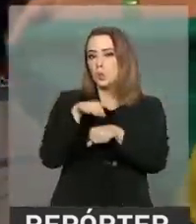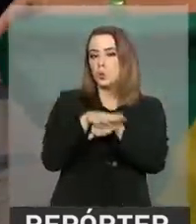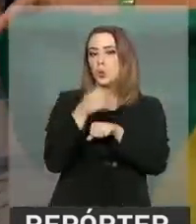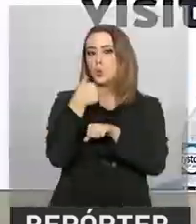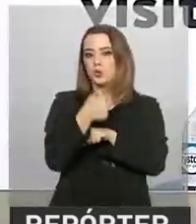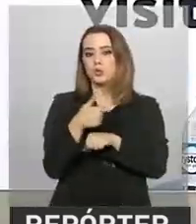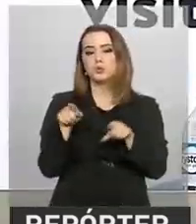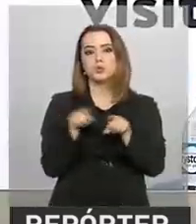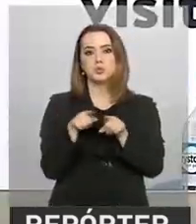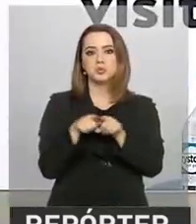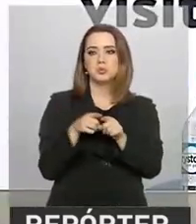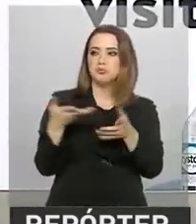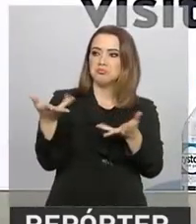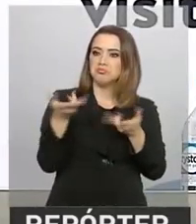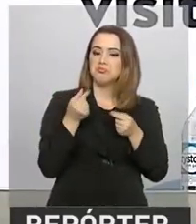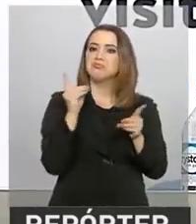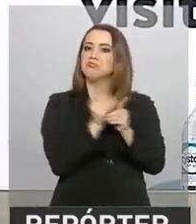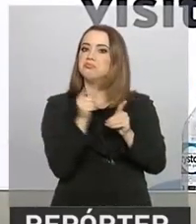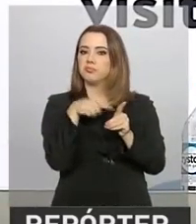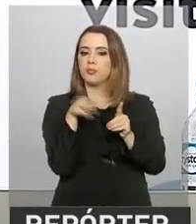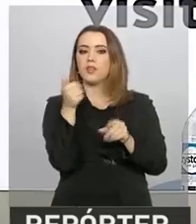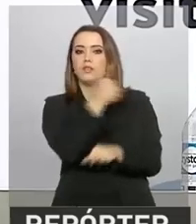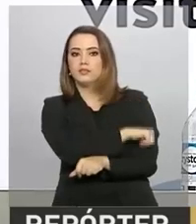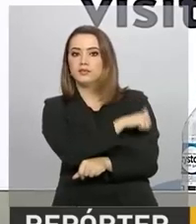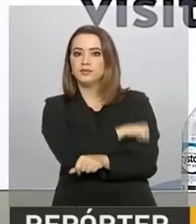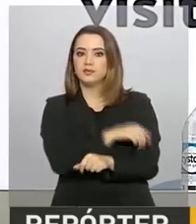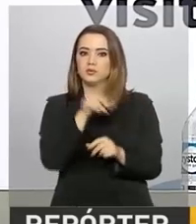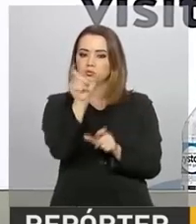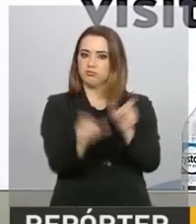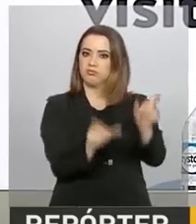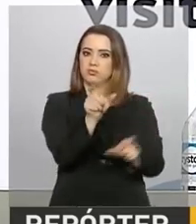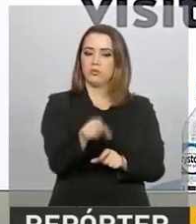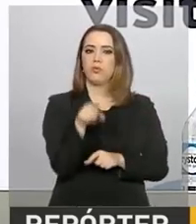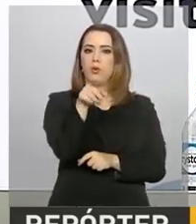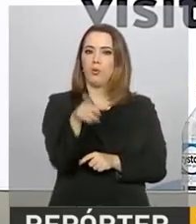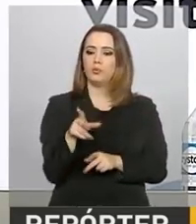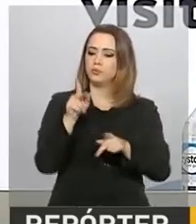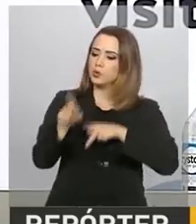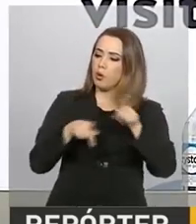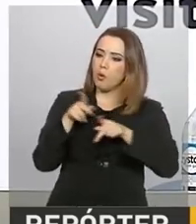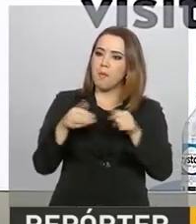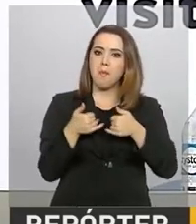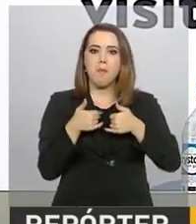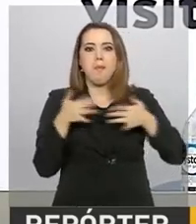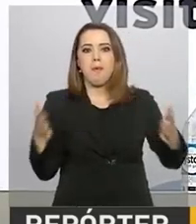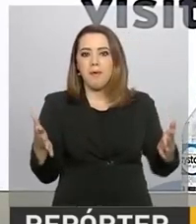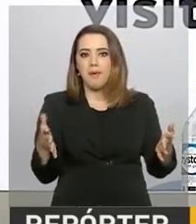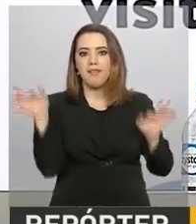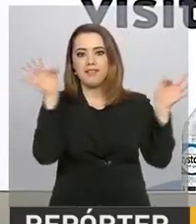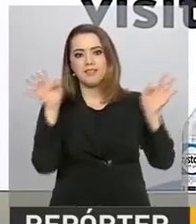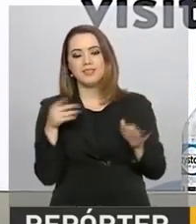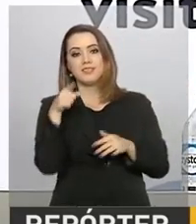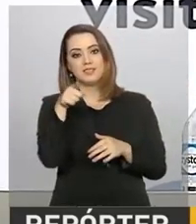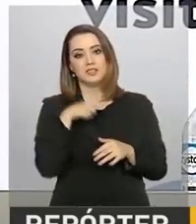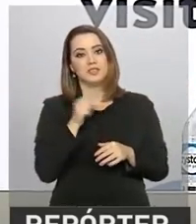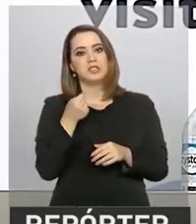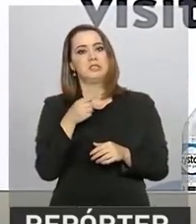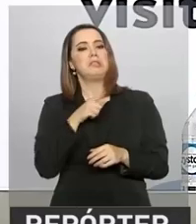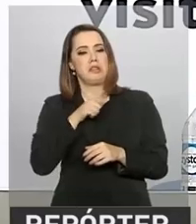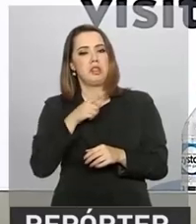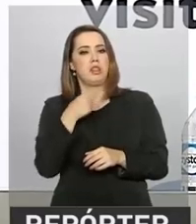Carioca povo muito acessível muito aberto e muito disponível o que cria o paradoxo de mesmo tendo uma dificuldade de